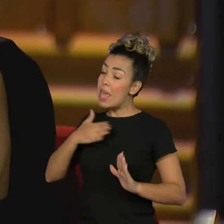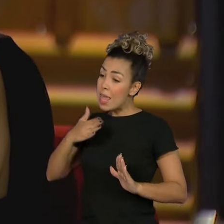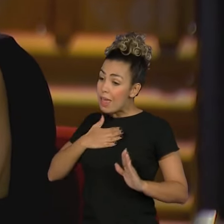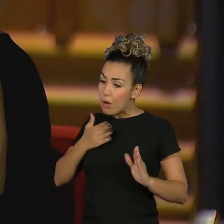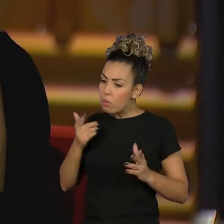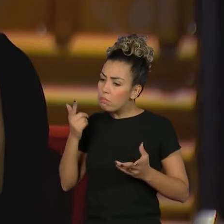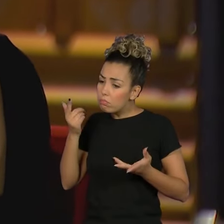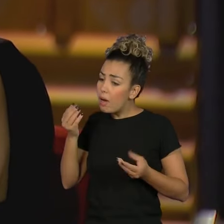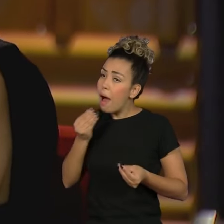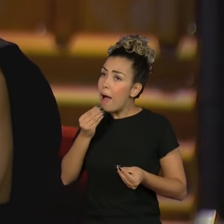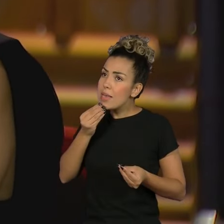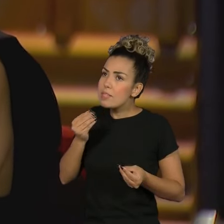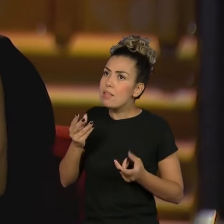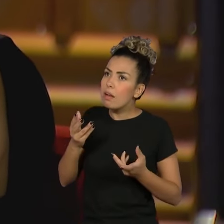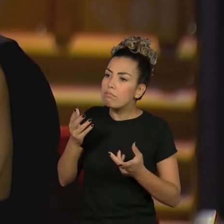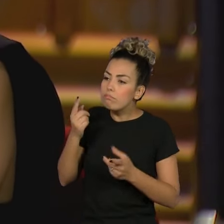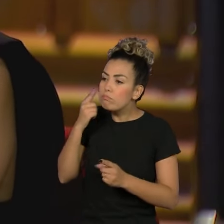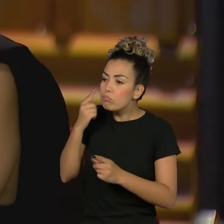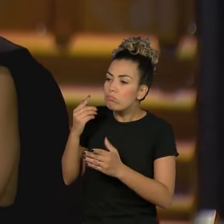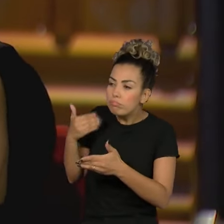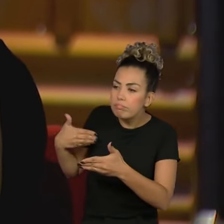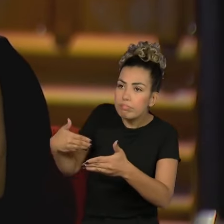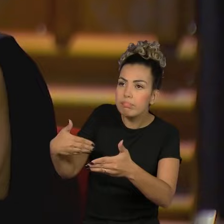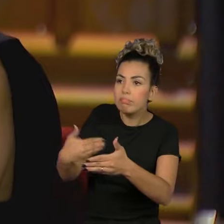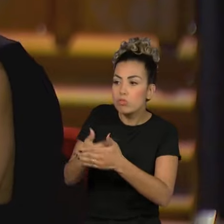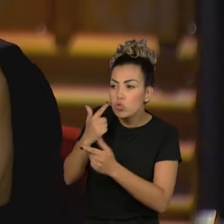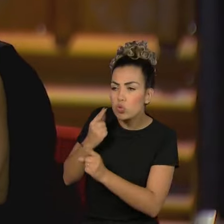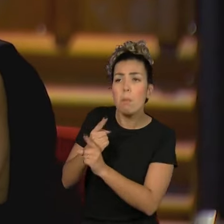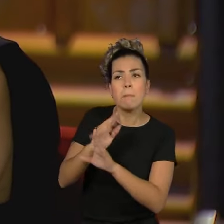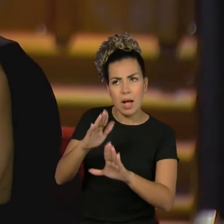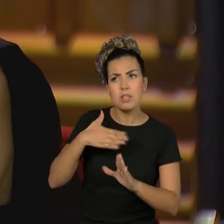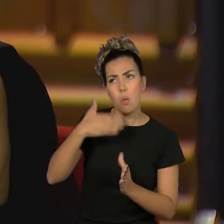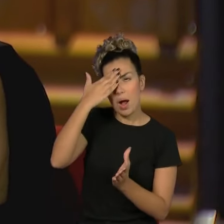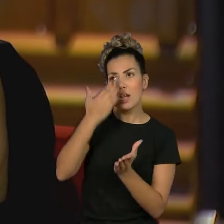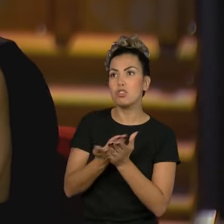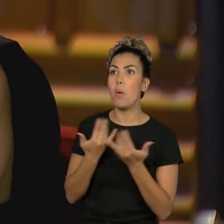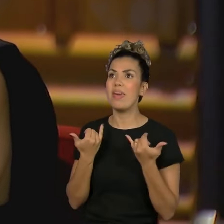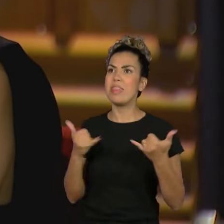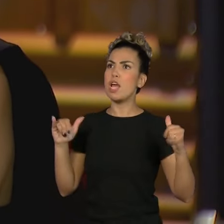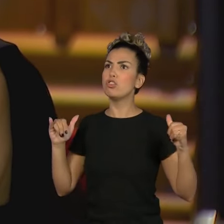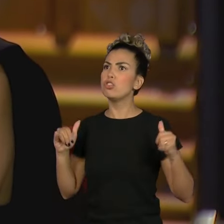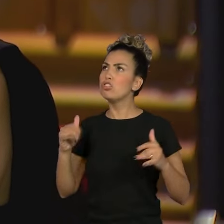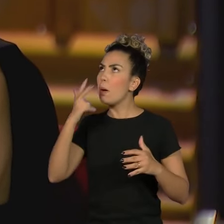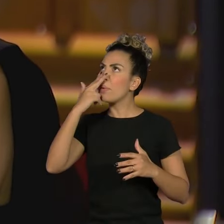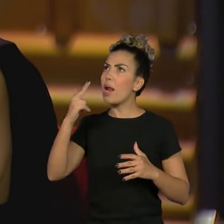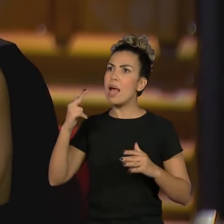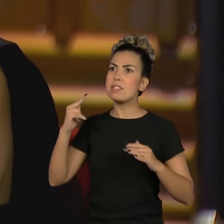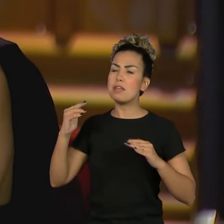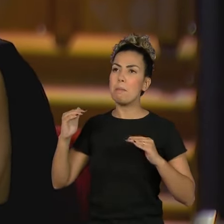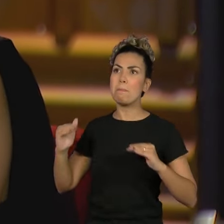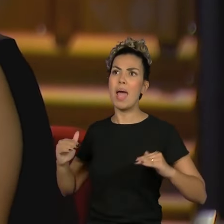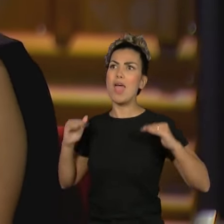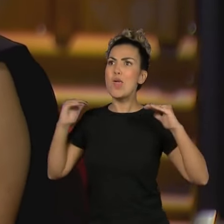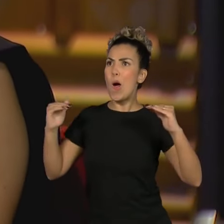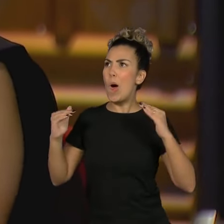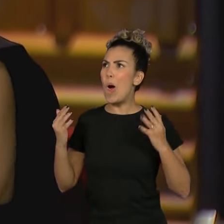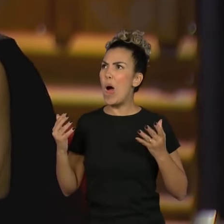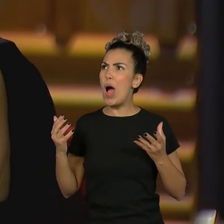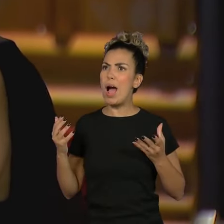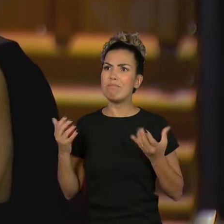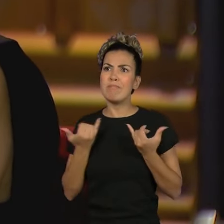mim acreditar em Deus eh numa Força Maior numa energia maior numa Força Maior eh